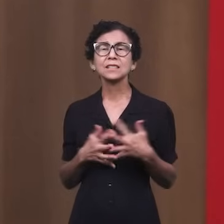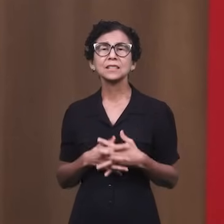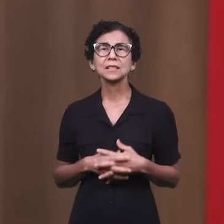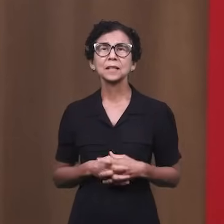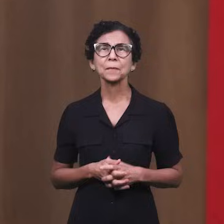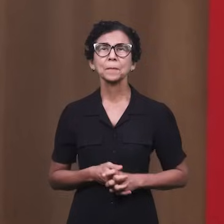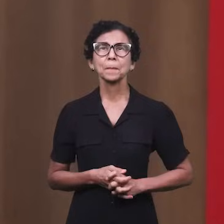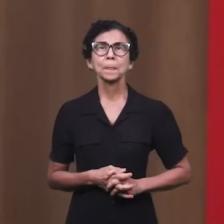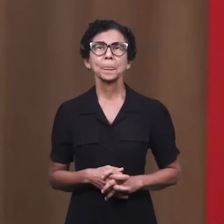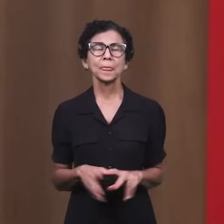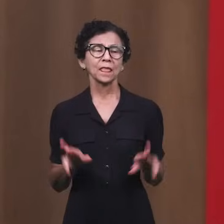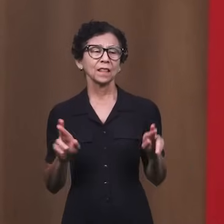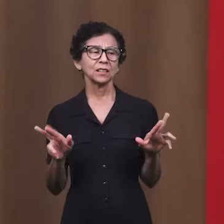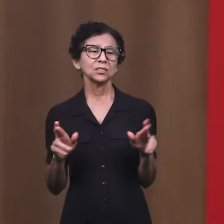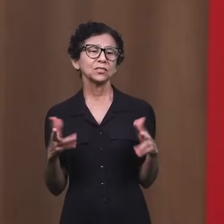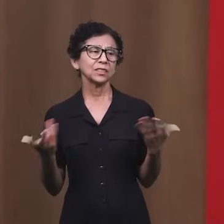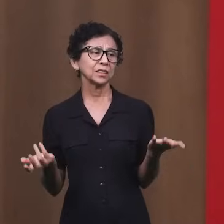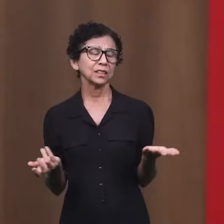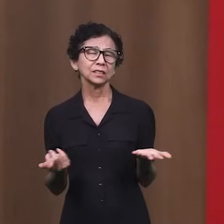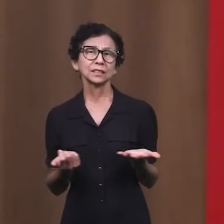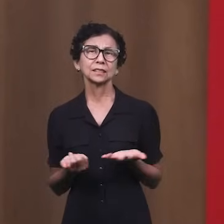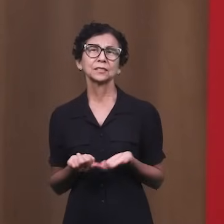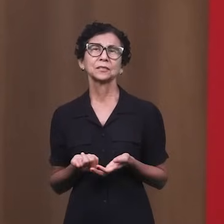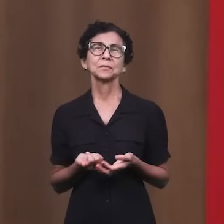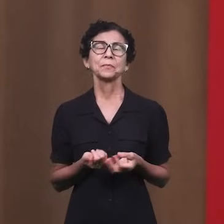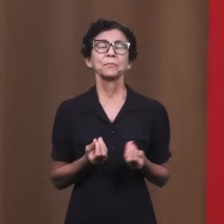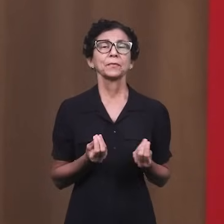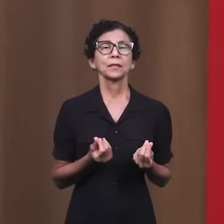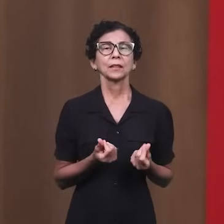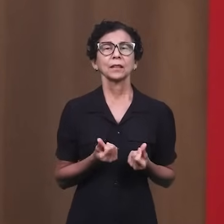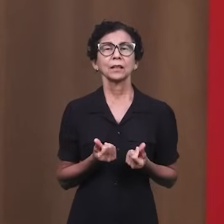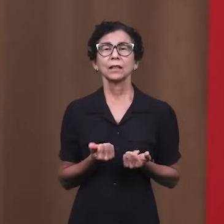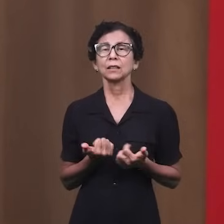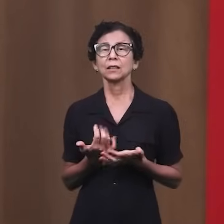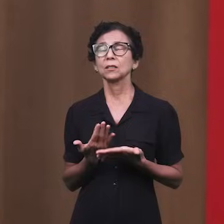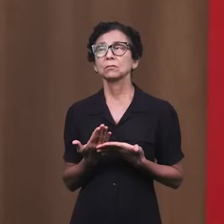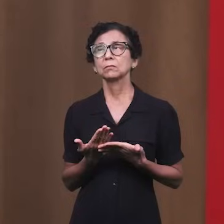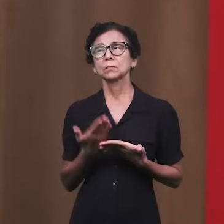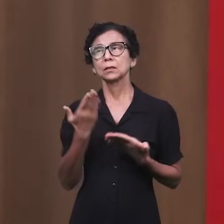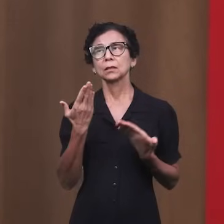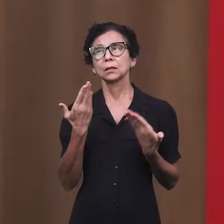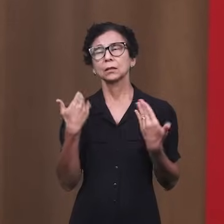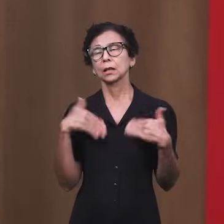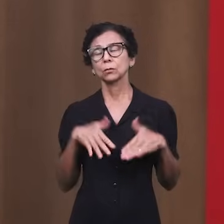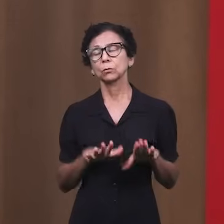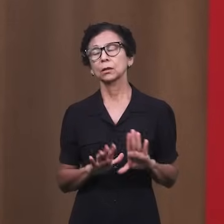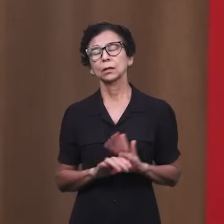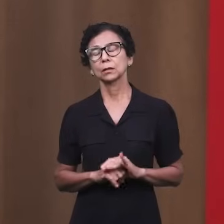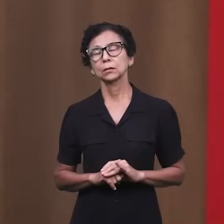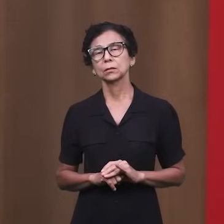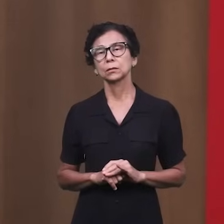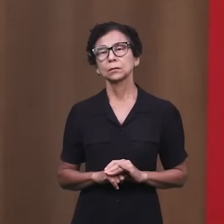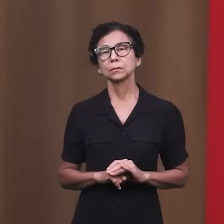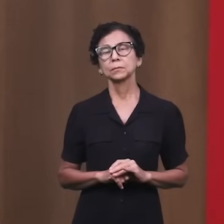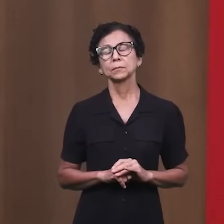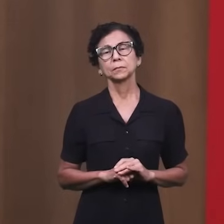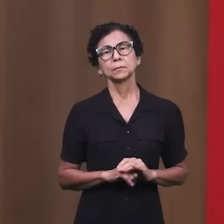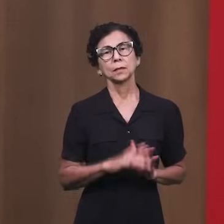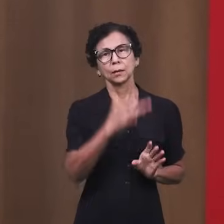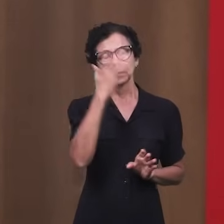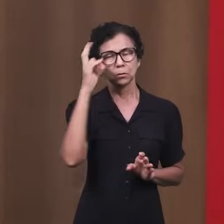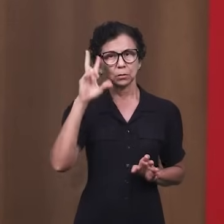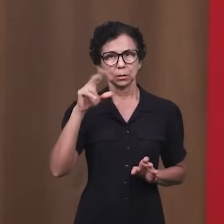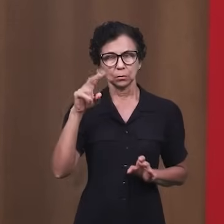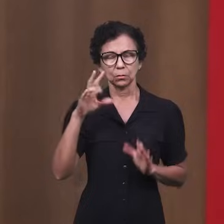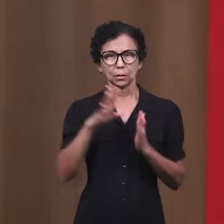testamento pro Novo Testamento Para muitos é uma pergunta tão é uma situação tão corriqueira mas eh quem nunca leu